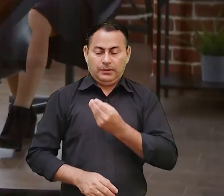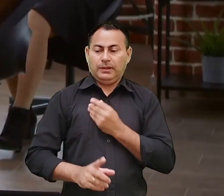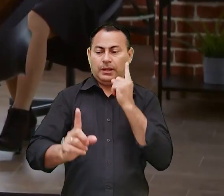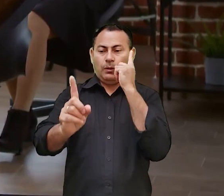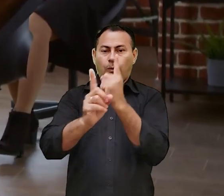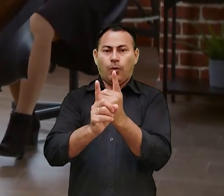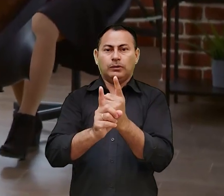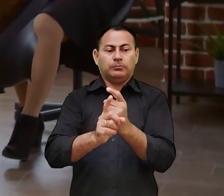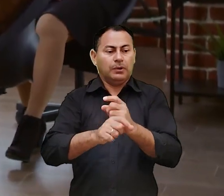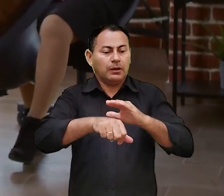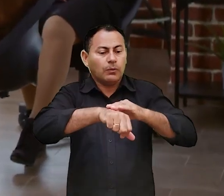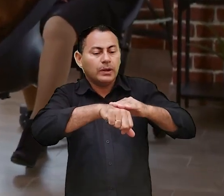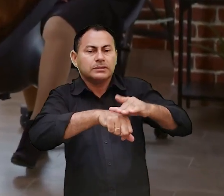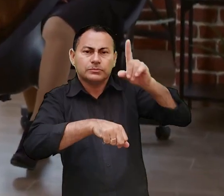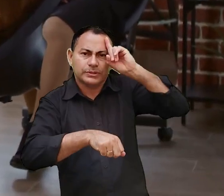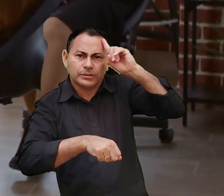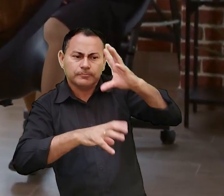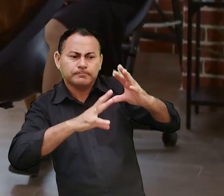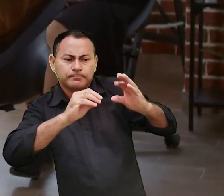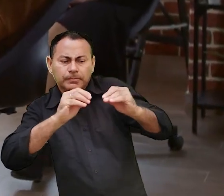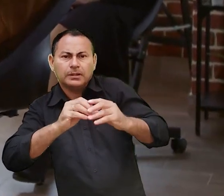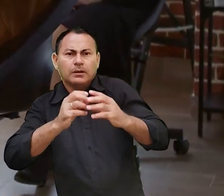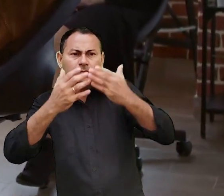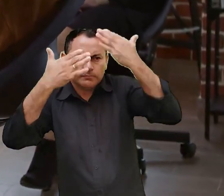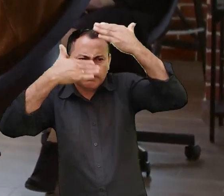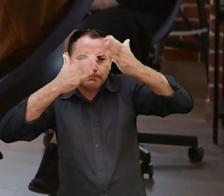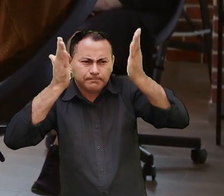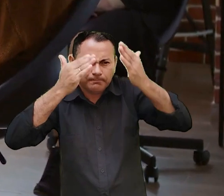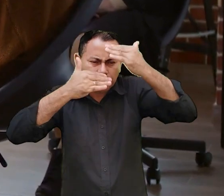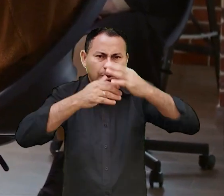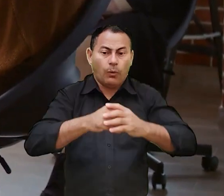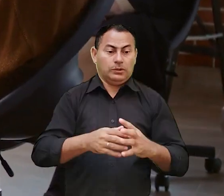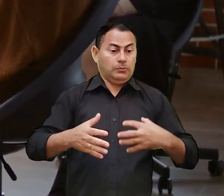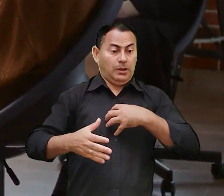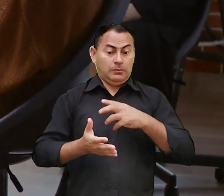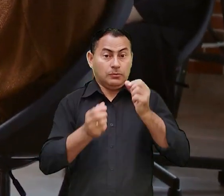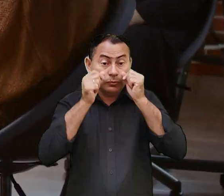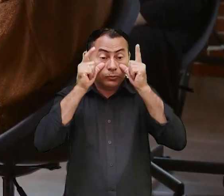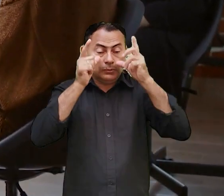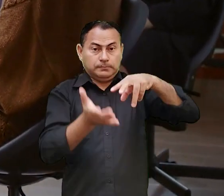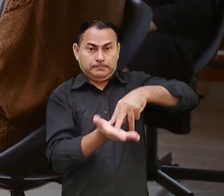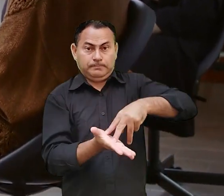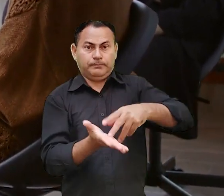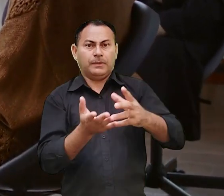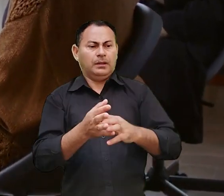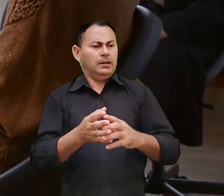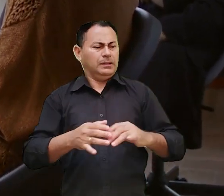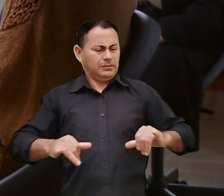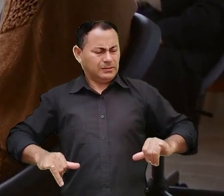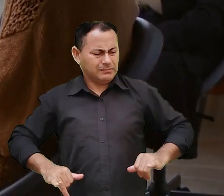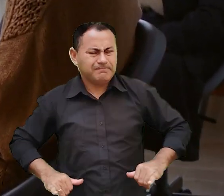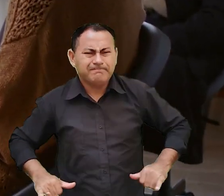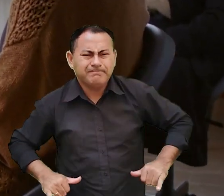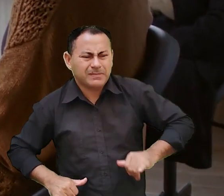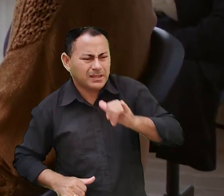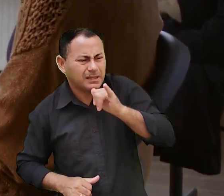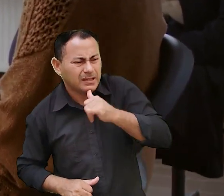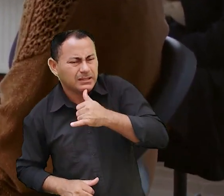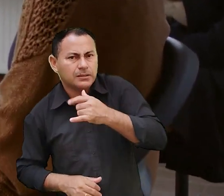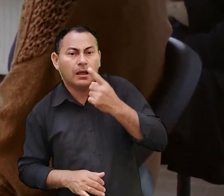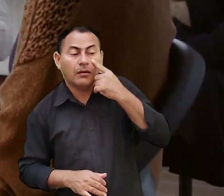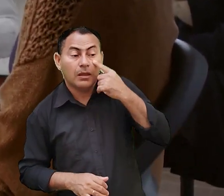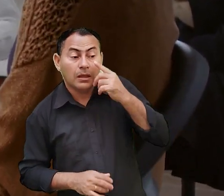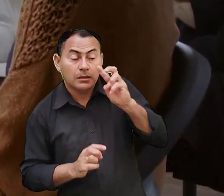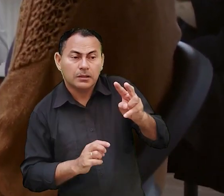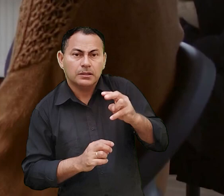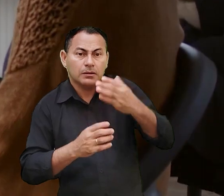se encontra, com quem você fala no dia a dia, estão cegas ou são cativas. Será que elas estão feridas ou magoadas?